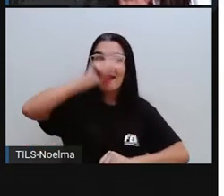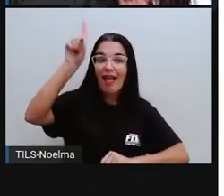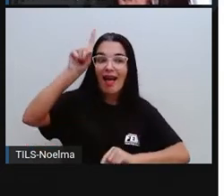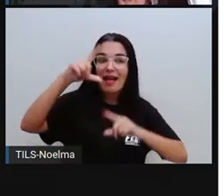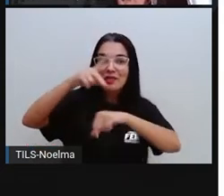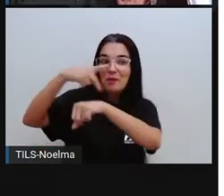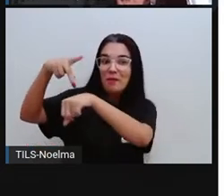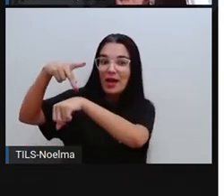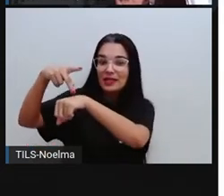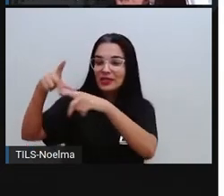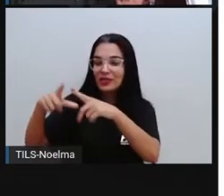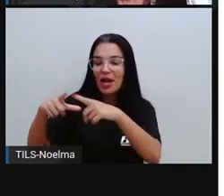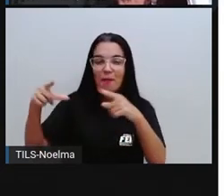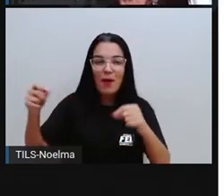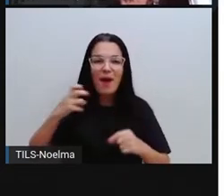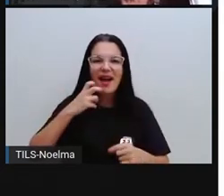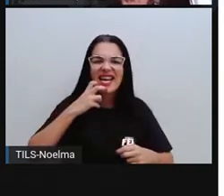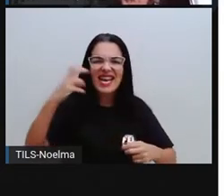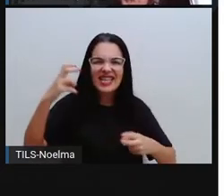do mundo elas gritam, né?